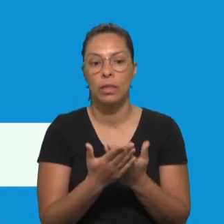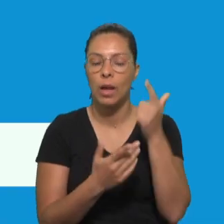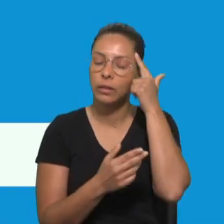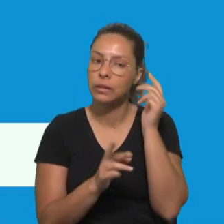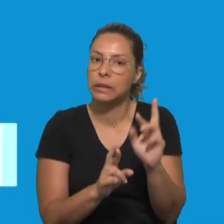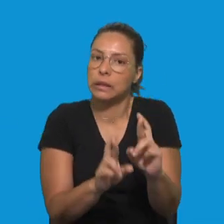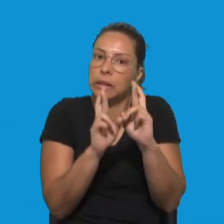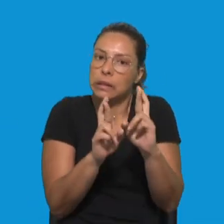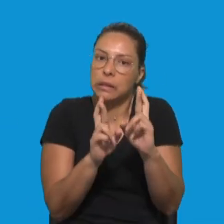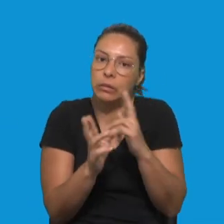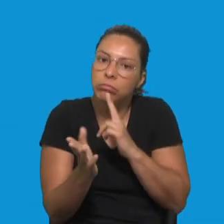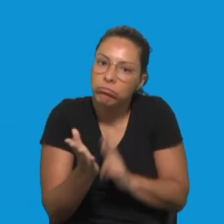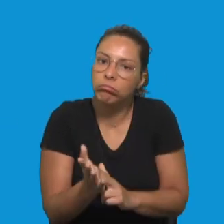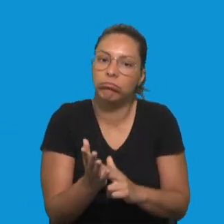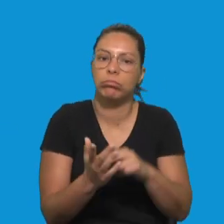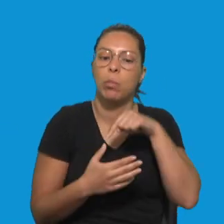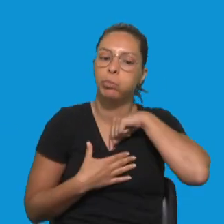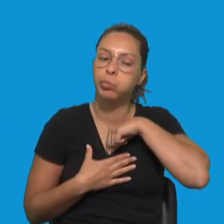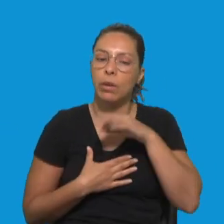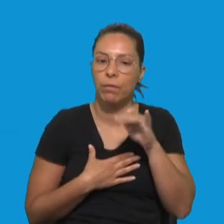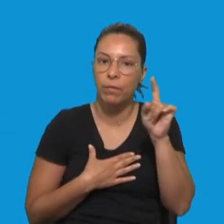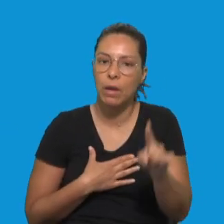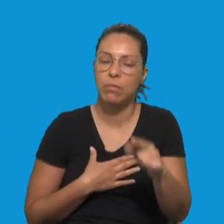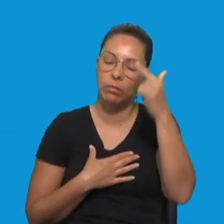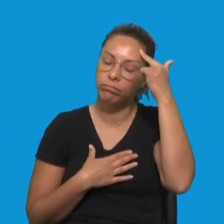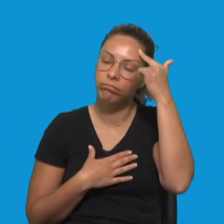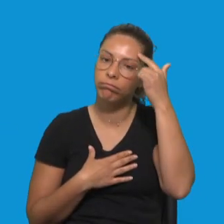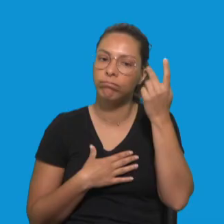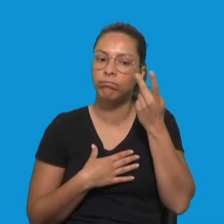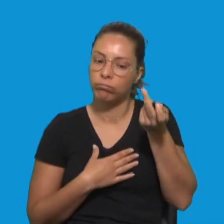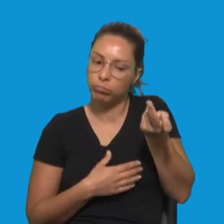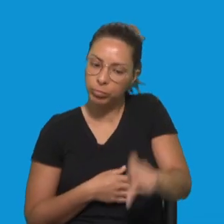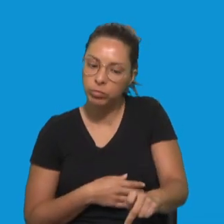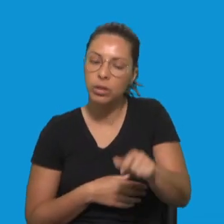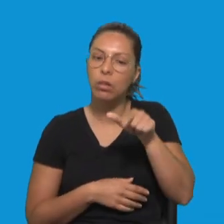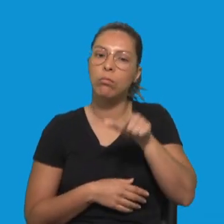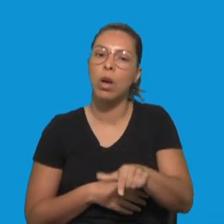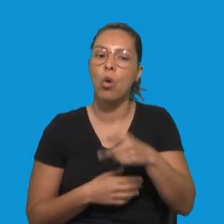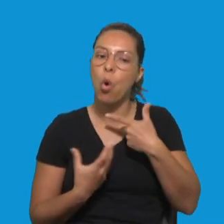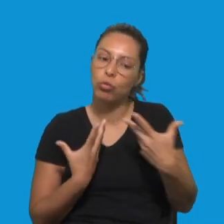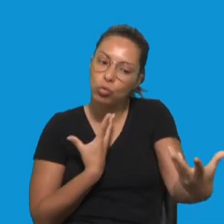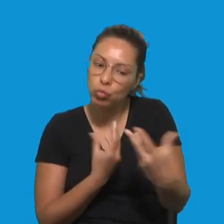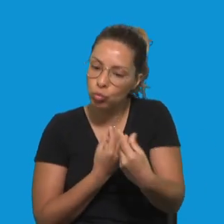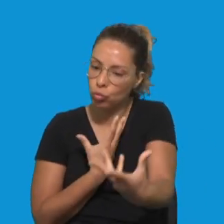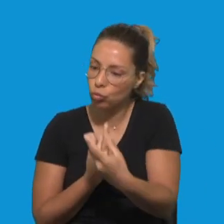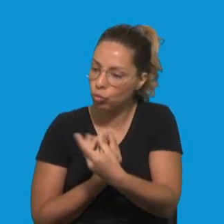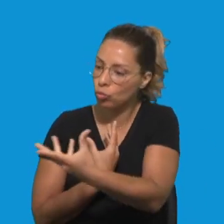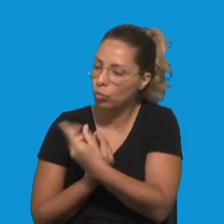cristã é a experiência, a vivência em comunhão, ou se quisermos, em